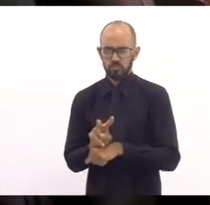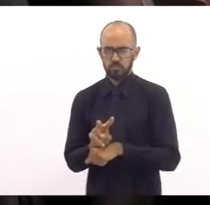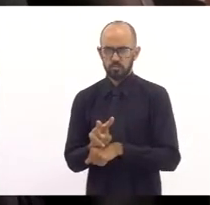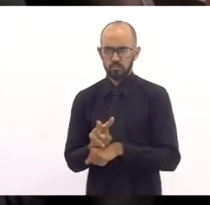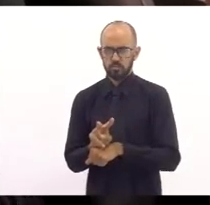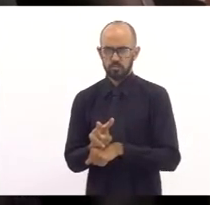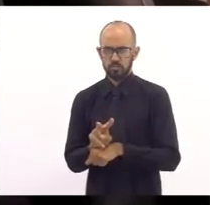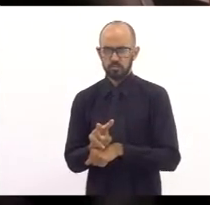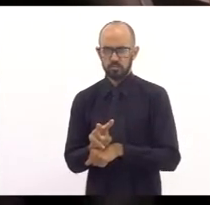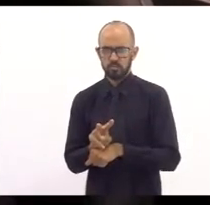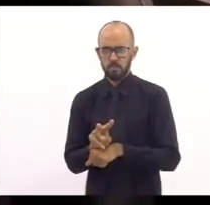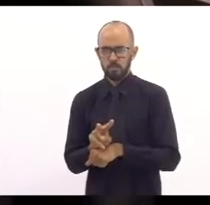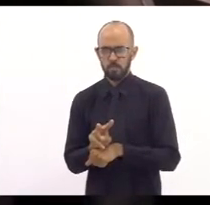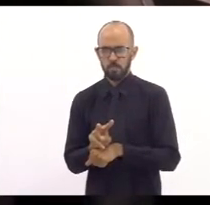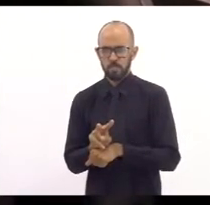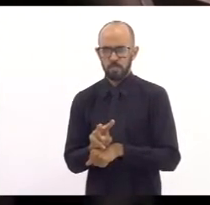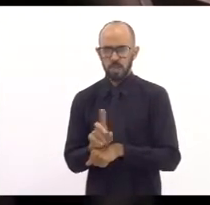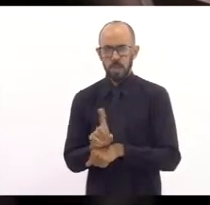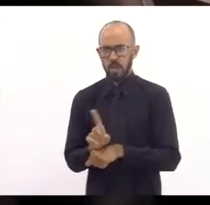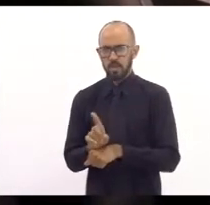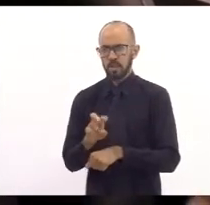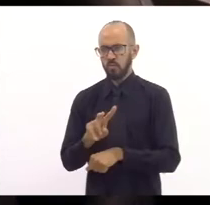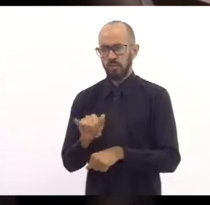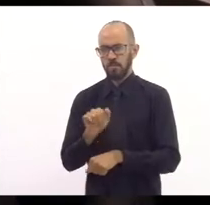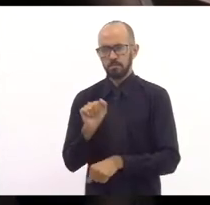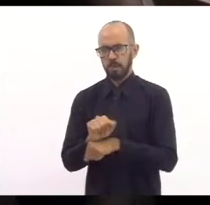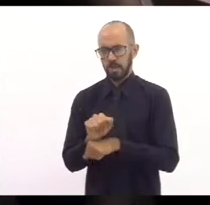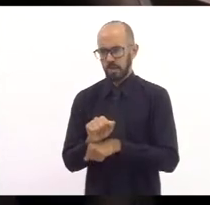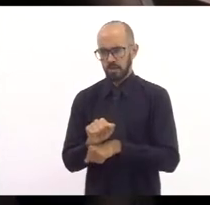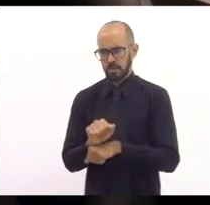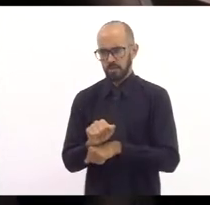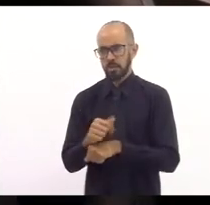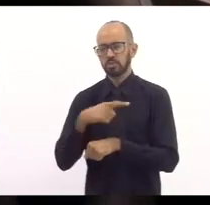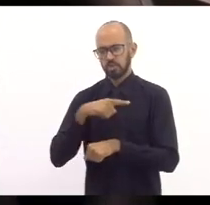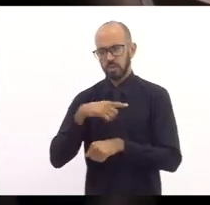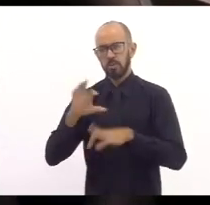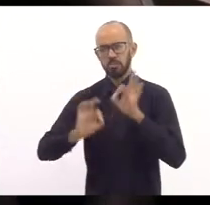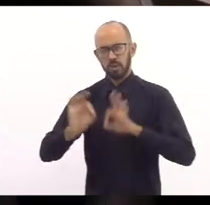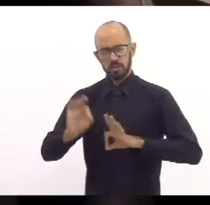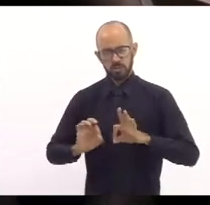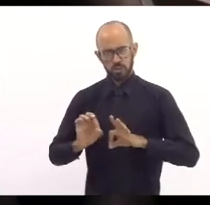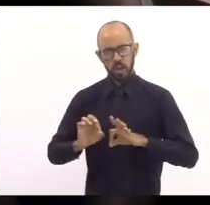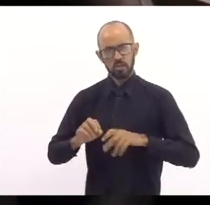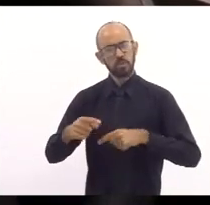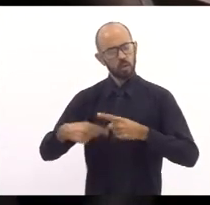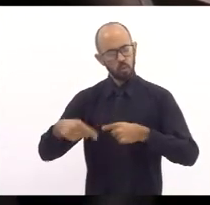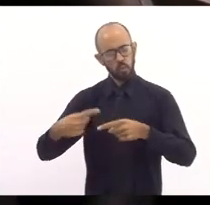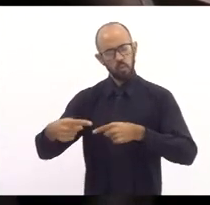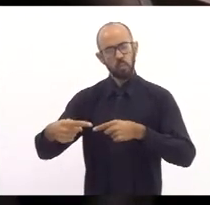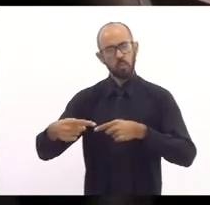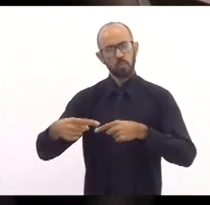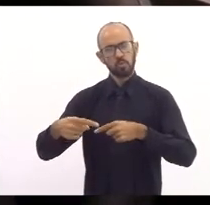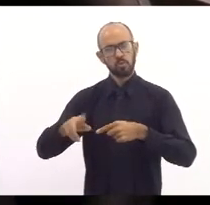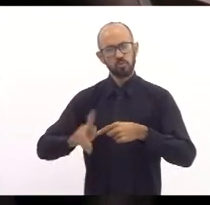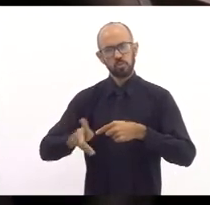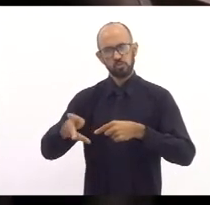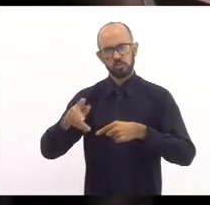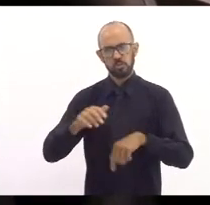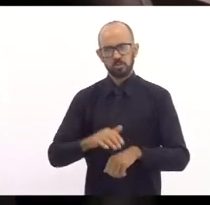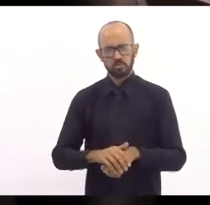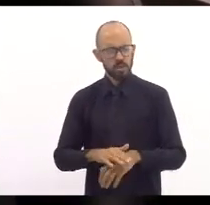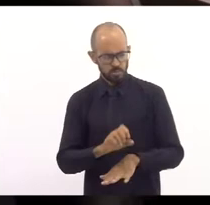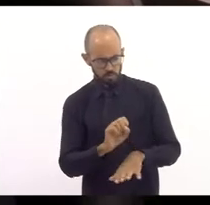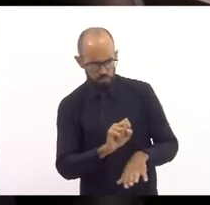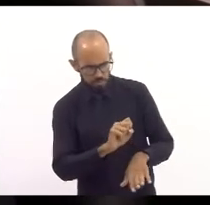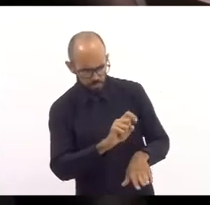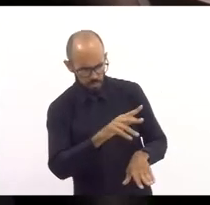E não, na verdade, não vai parar. Na verdade, a gente tem planejada já a sequência disso para os próximos dias, para conduzir nas outras linhas. Só para entender um